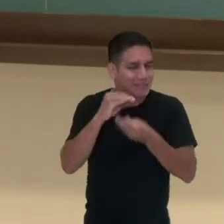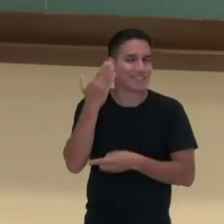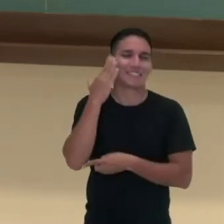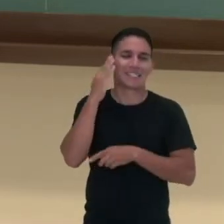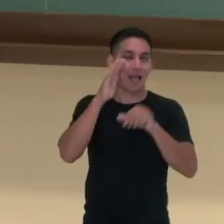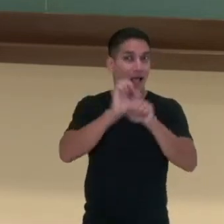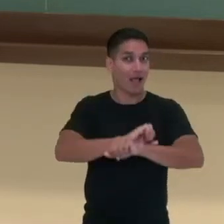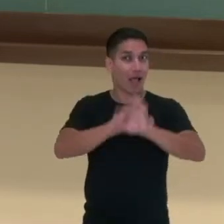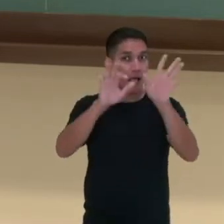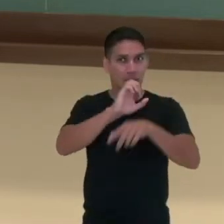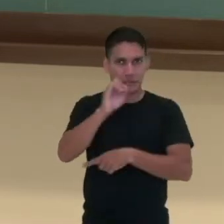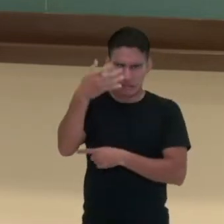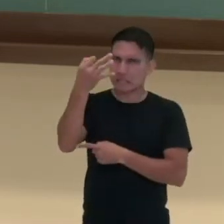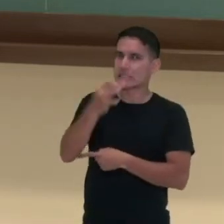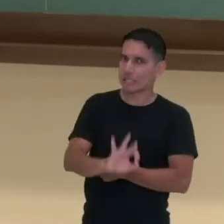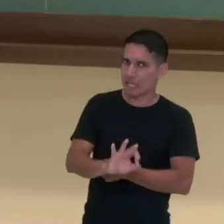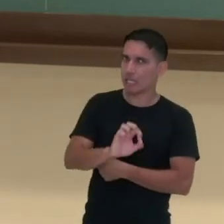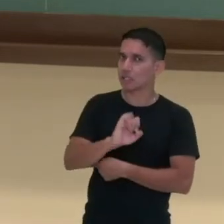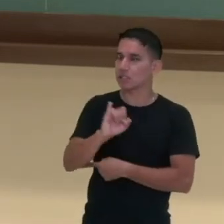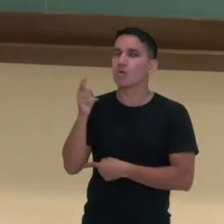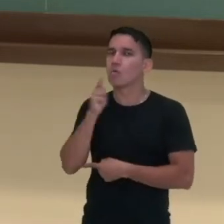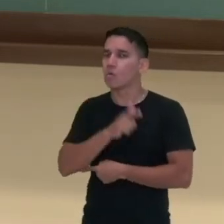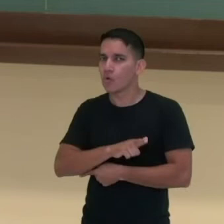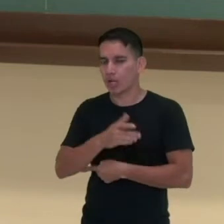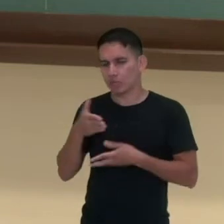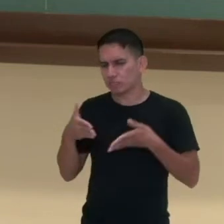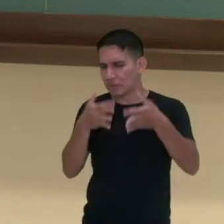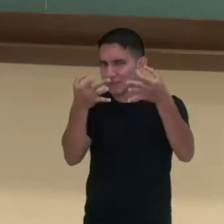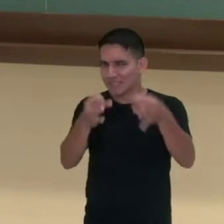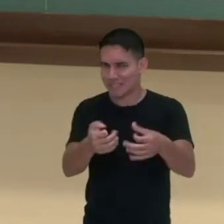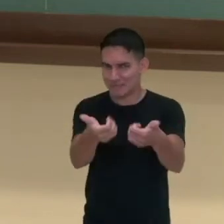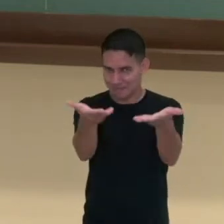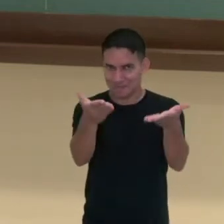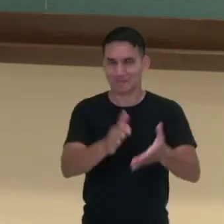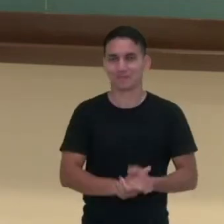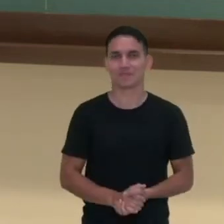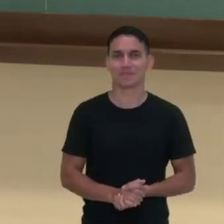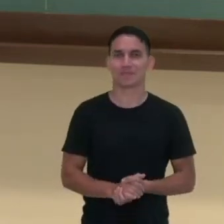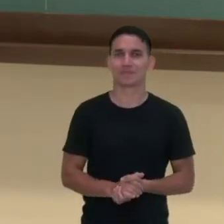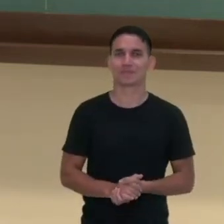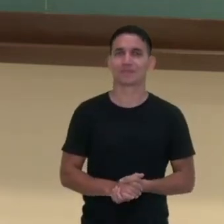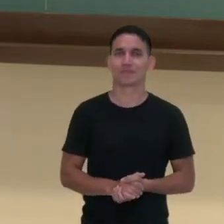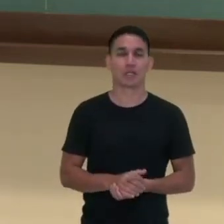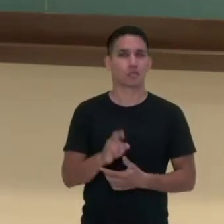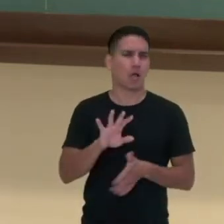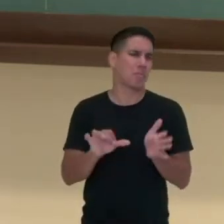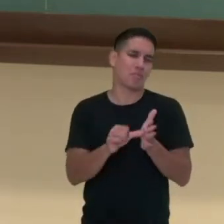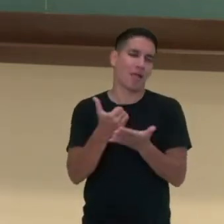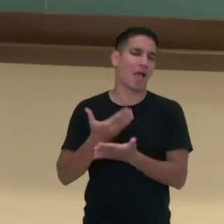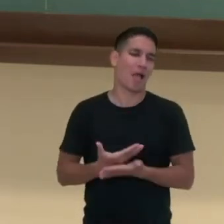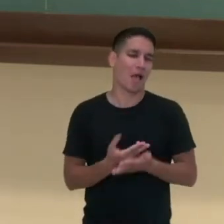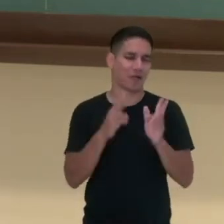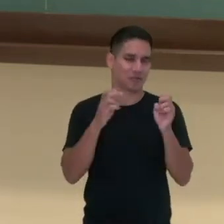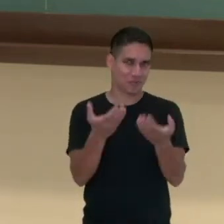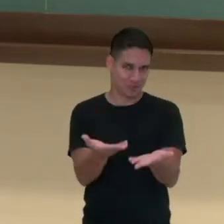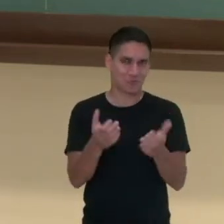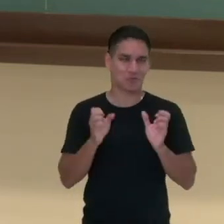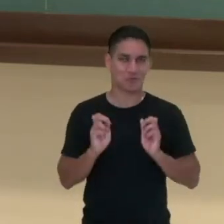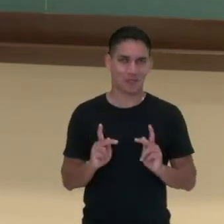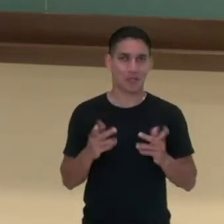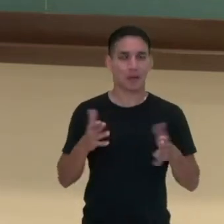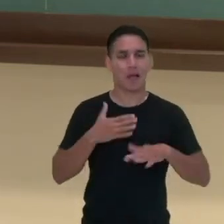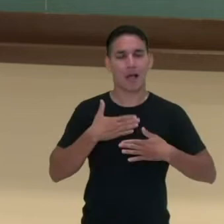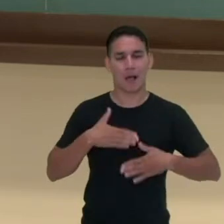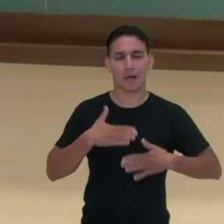realmente se vocês fizeram certo, se vocês foram por um caminho correto, tá? E é só a nossa primeira aula sobre isso, né, pessoal? Então, vamos